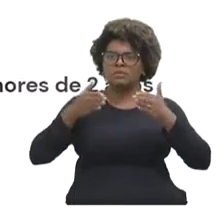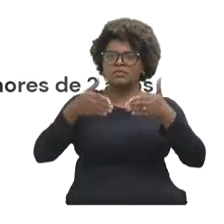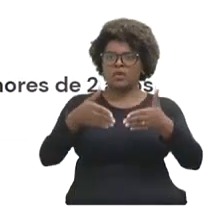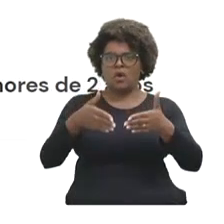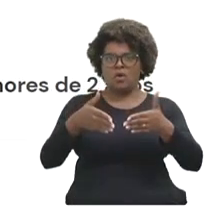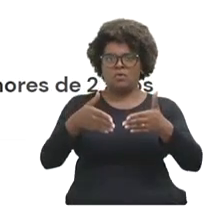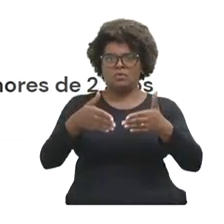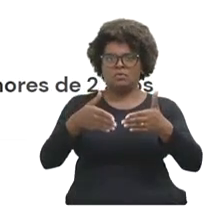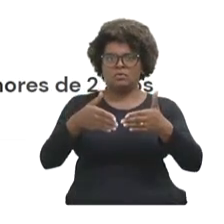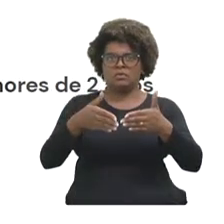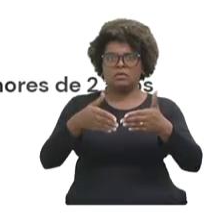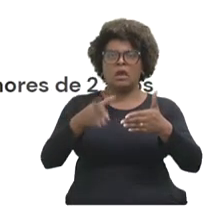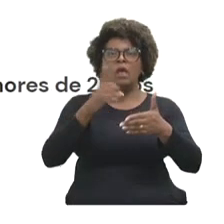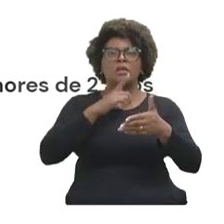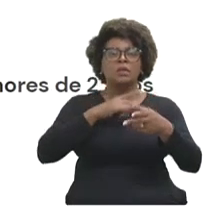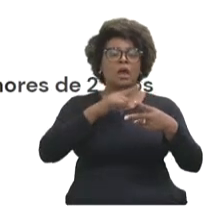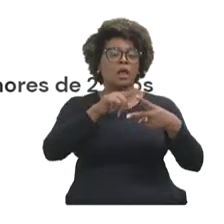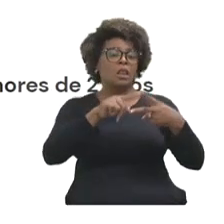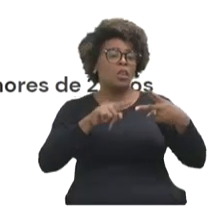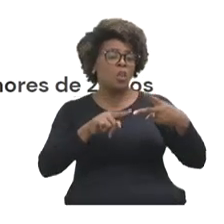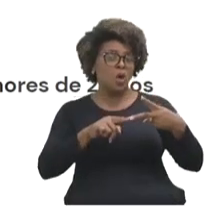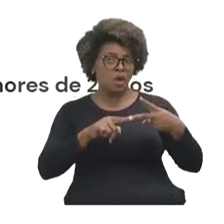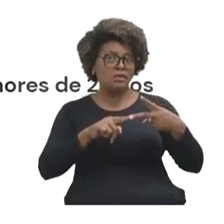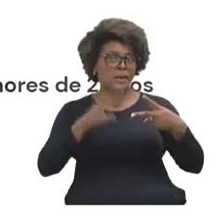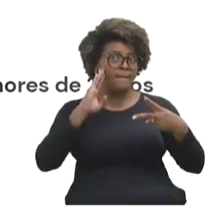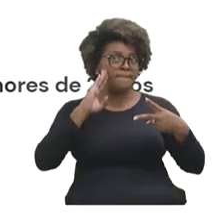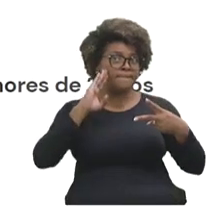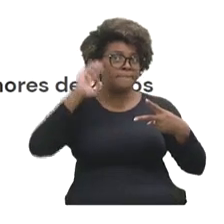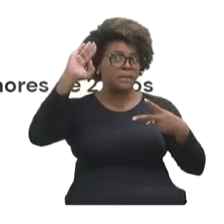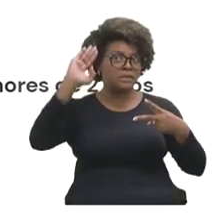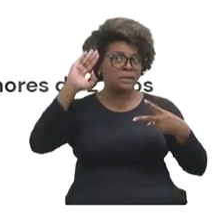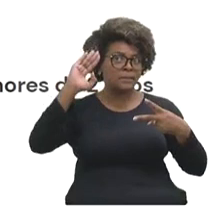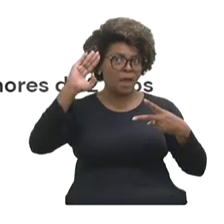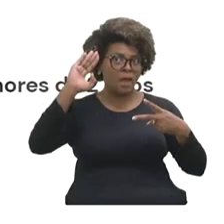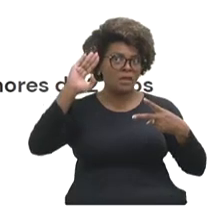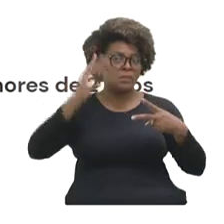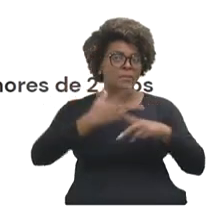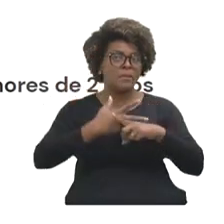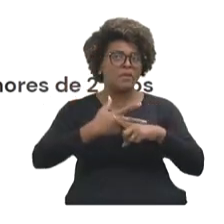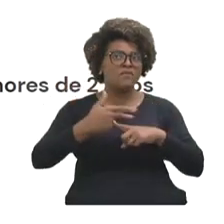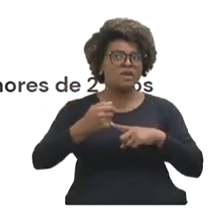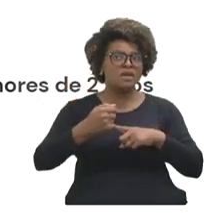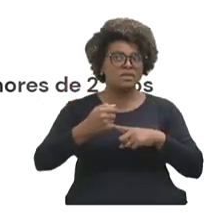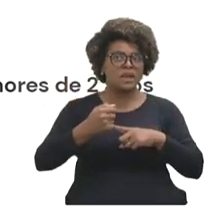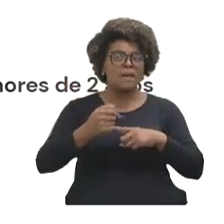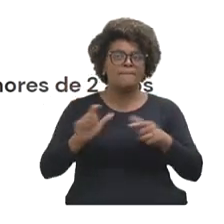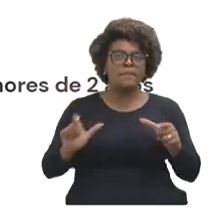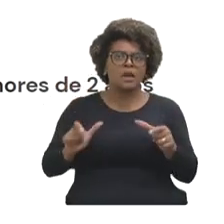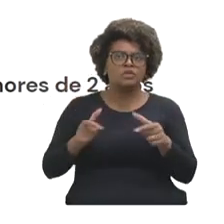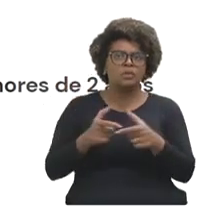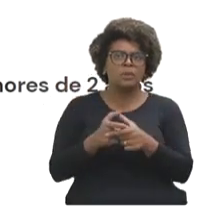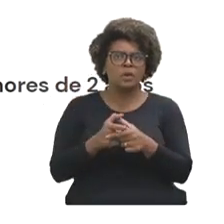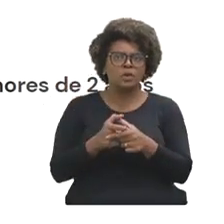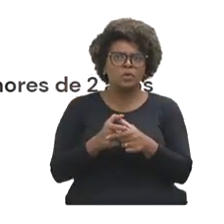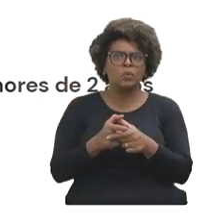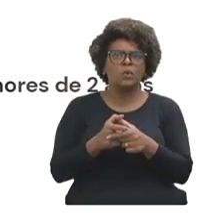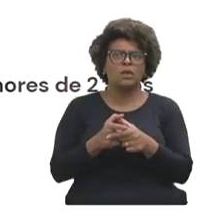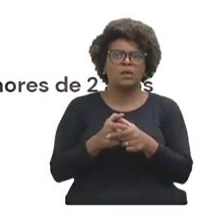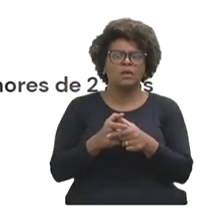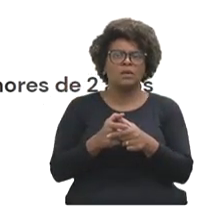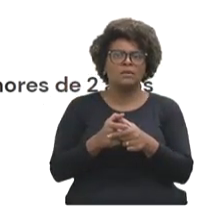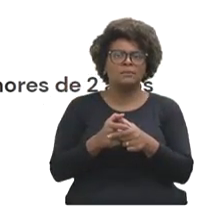Nós temos dois grandes pontos a combater na diminuição da cobertura vacinal